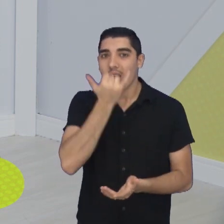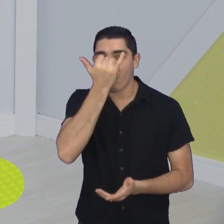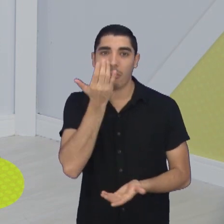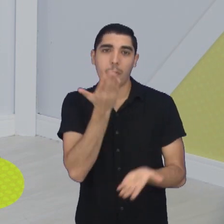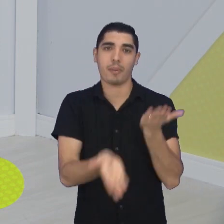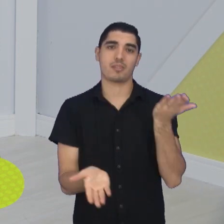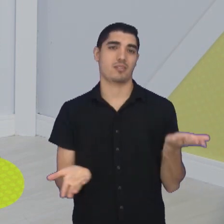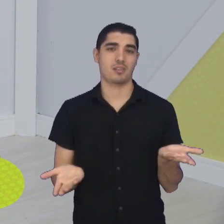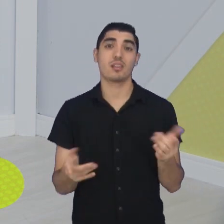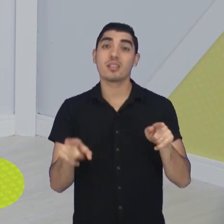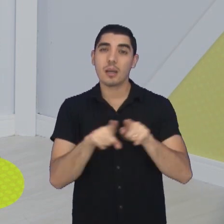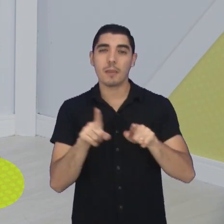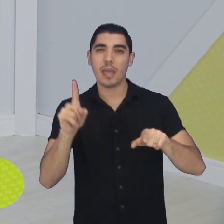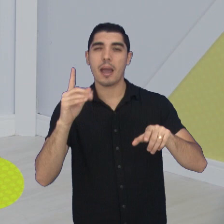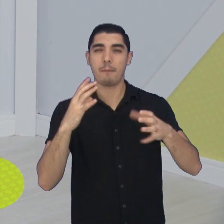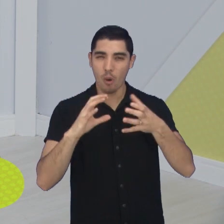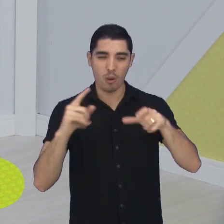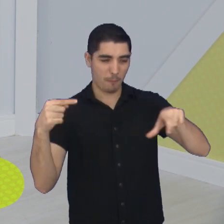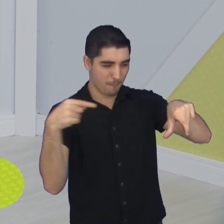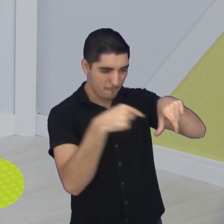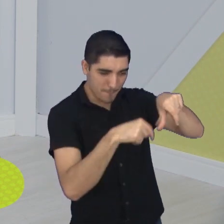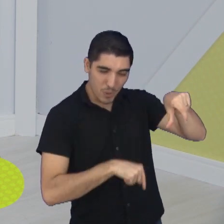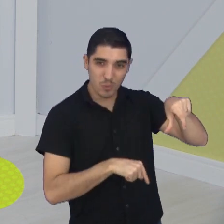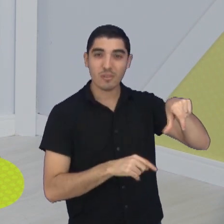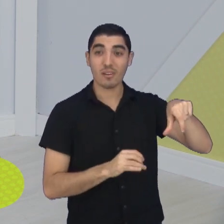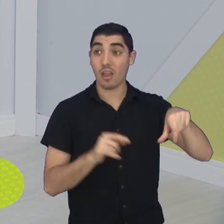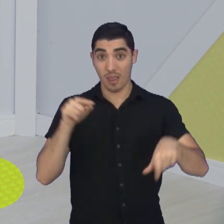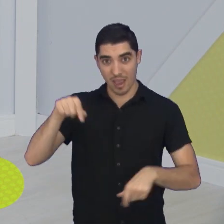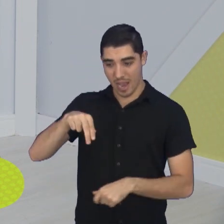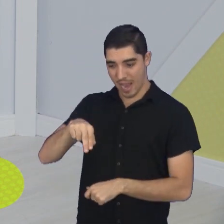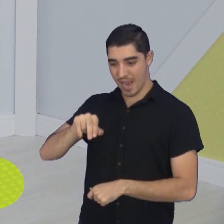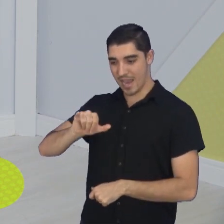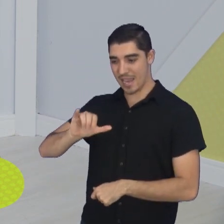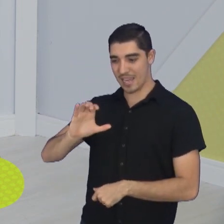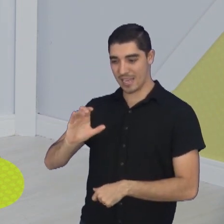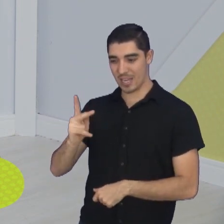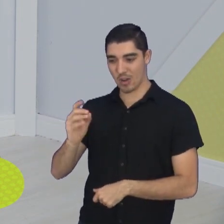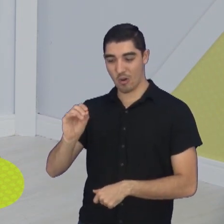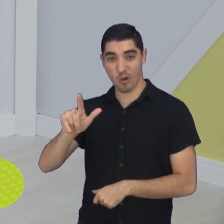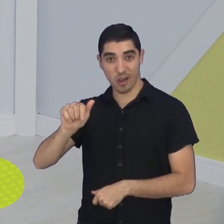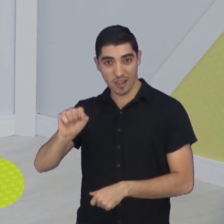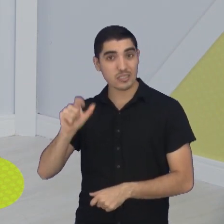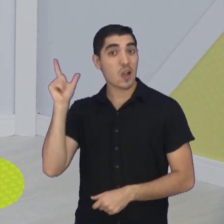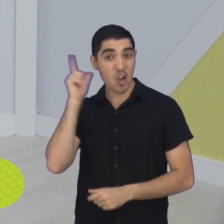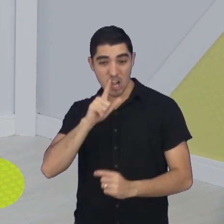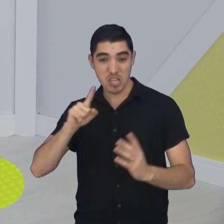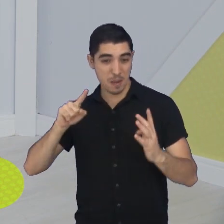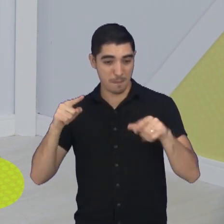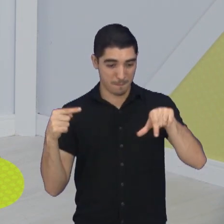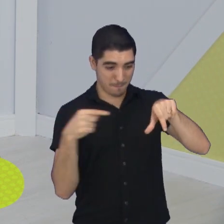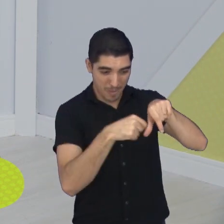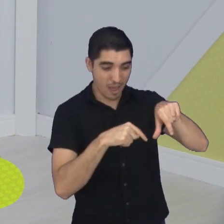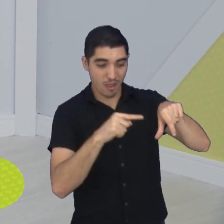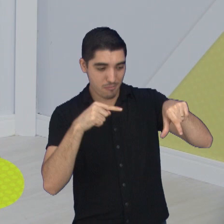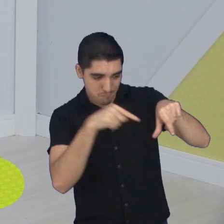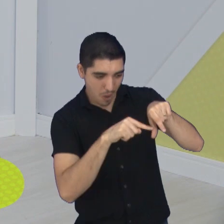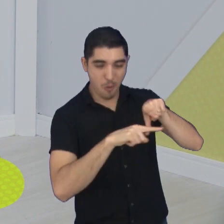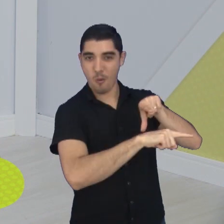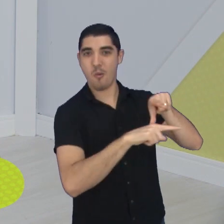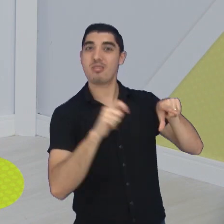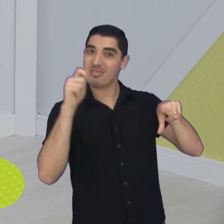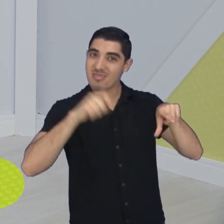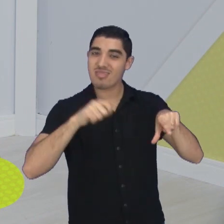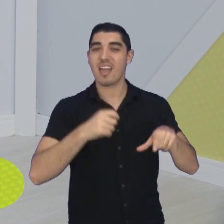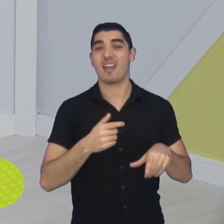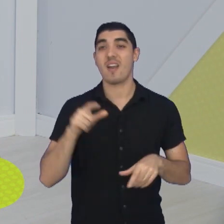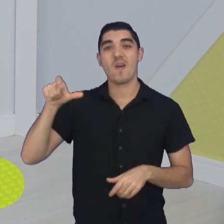também, né? Bola na trave do próprio Nicolas. Quando a fase era boa, aquela bola do Nicolas, ele teria feito gol, a bola na trave teria desviado e entrado, a bola